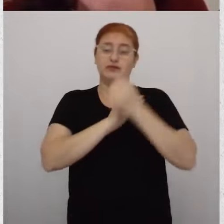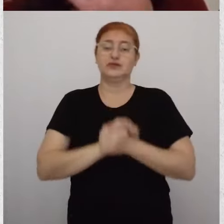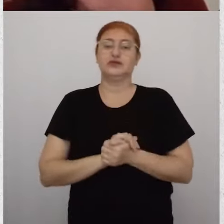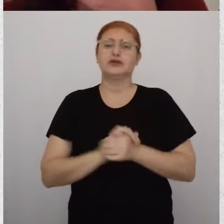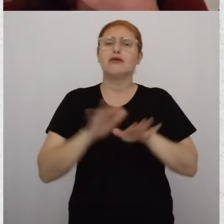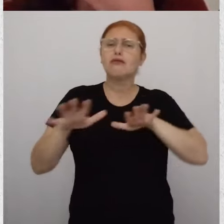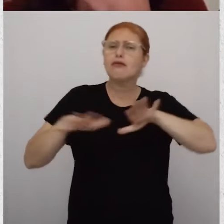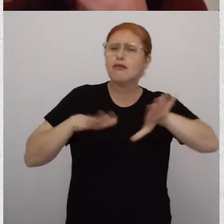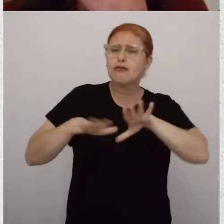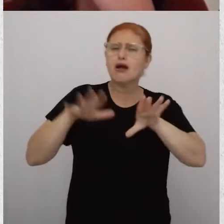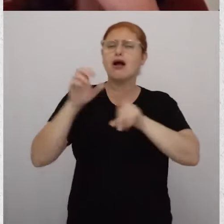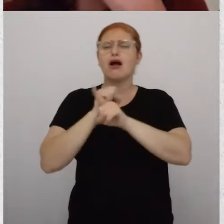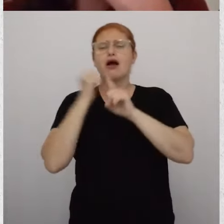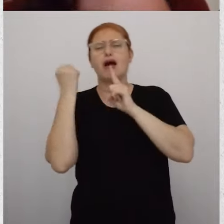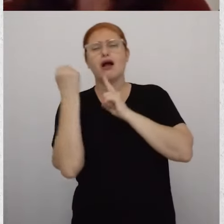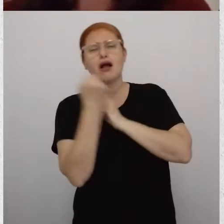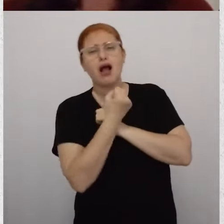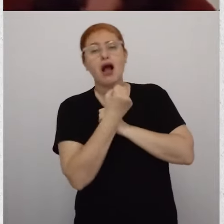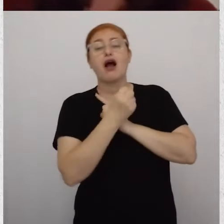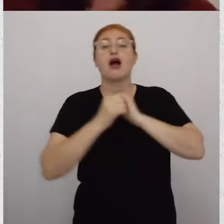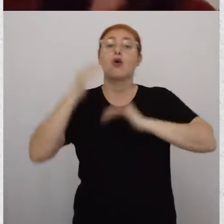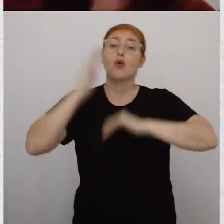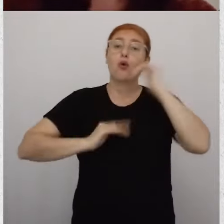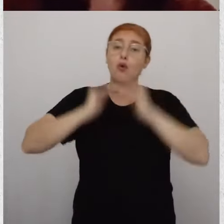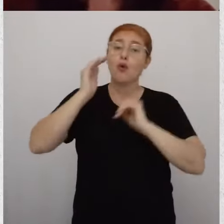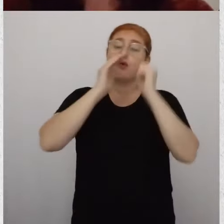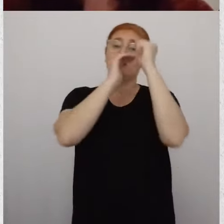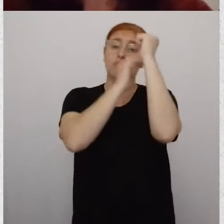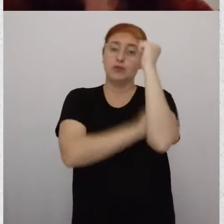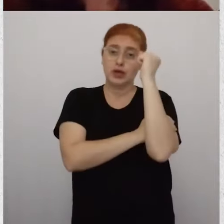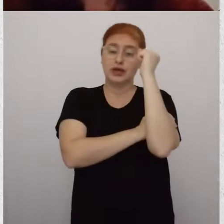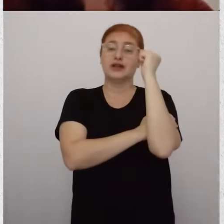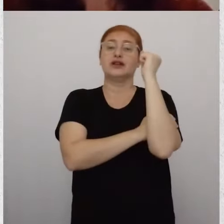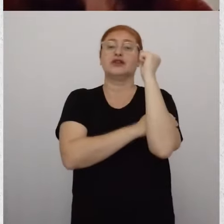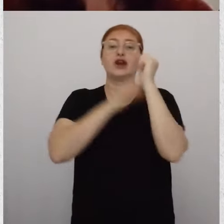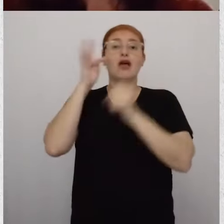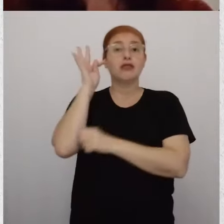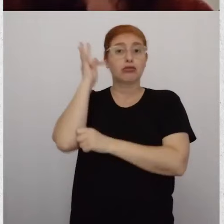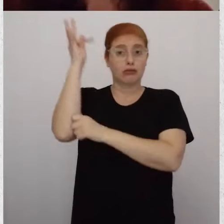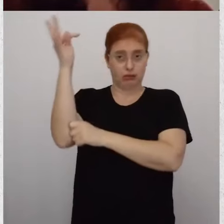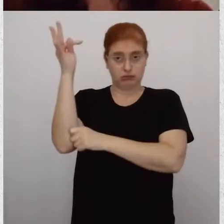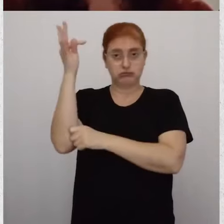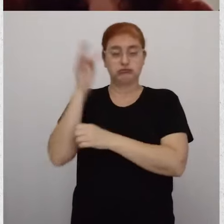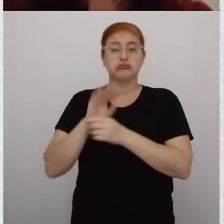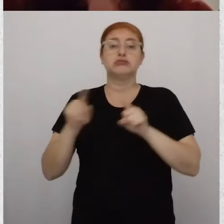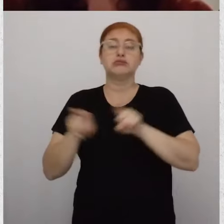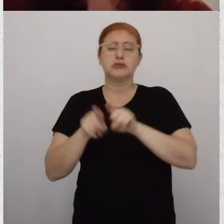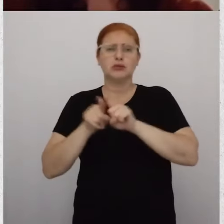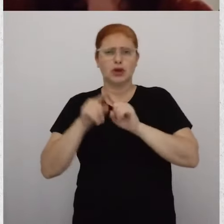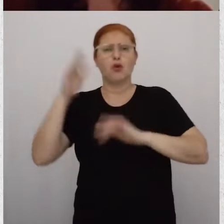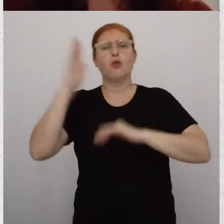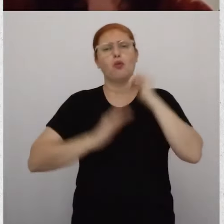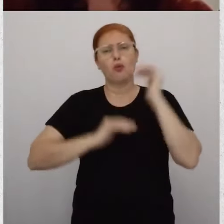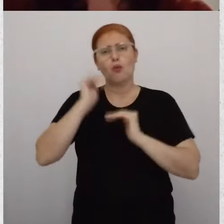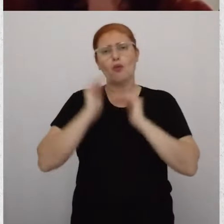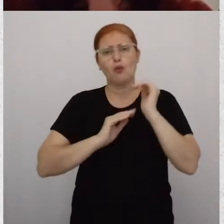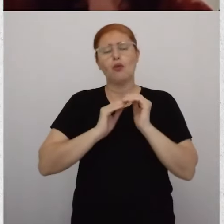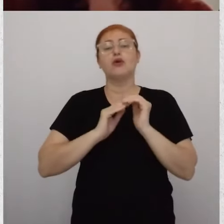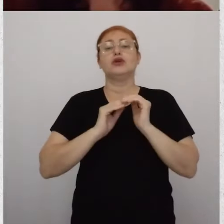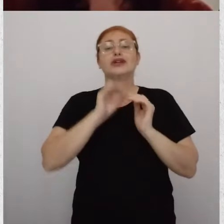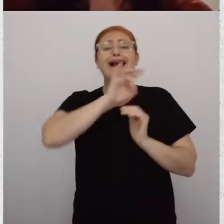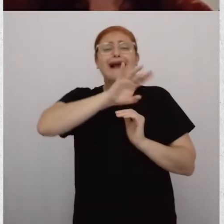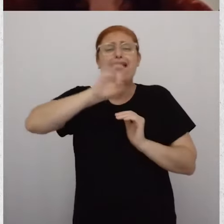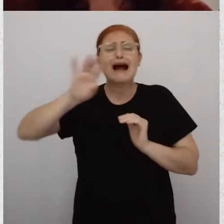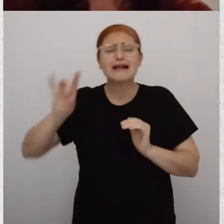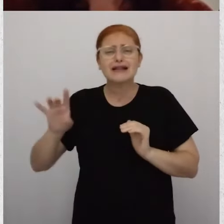como movimento social, para a construção do feminismo como a teoria e para a construção de cada uma